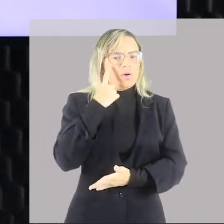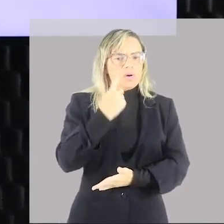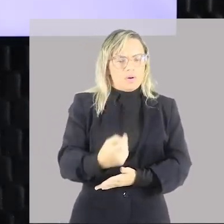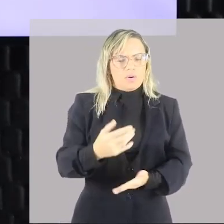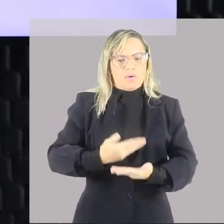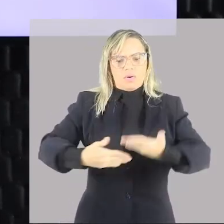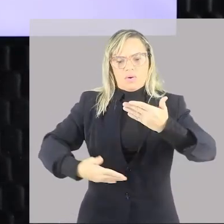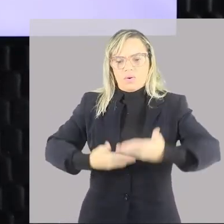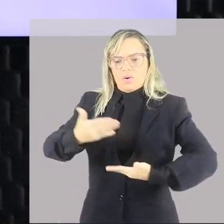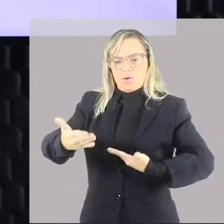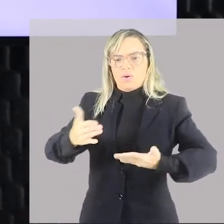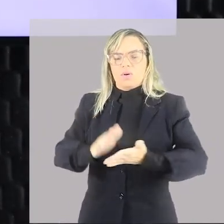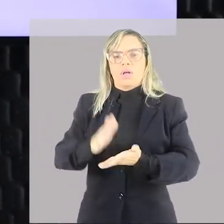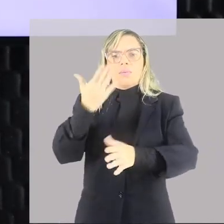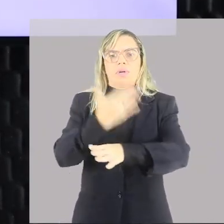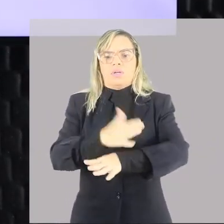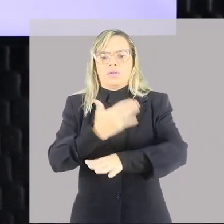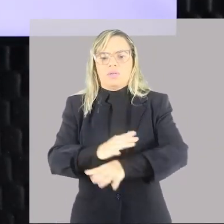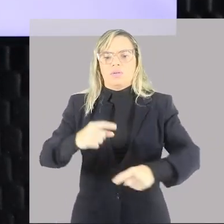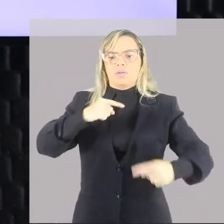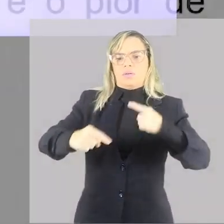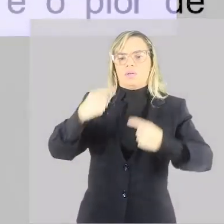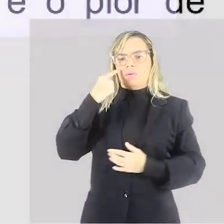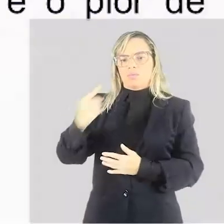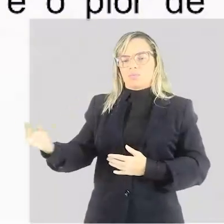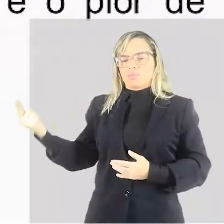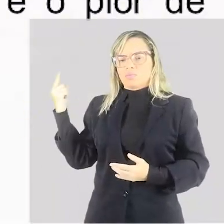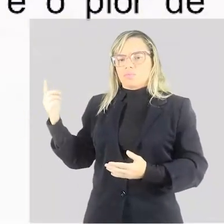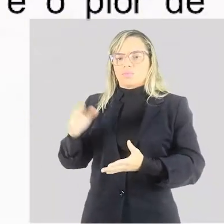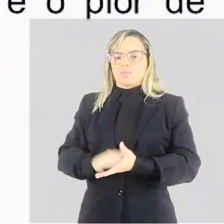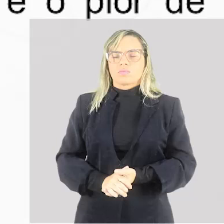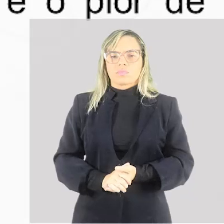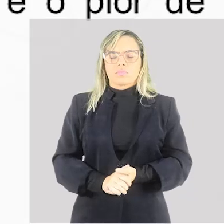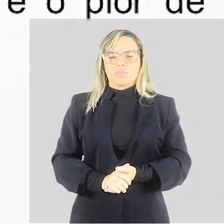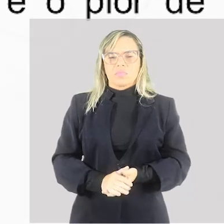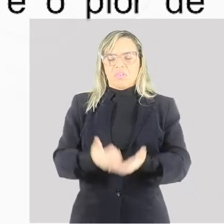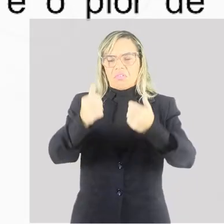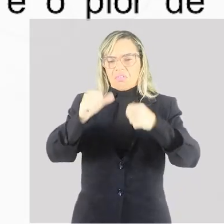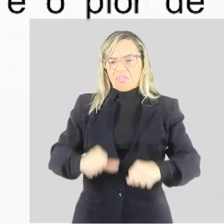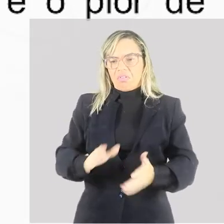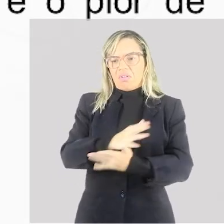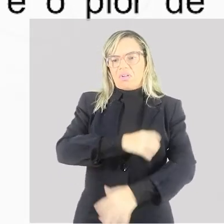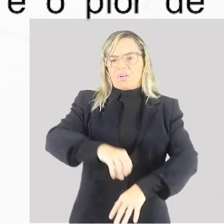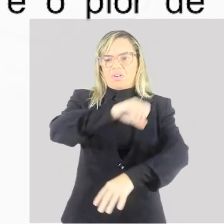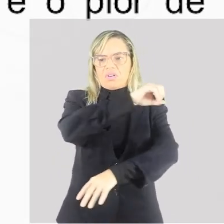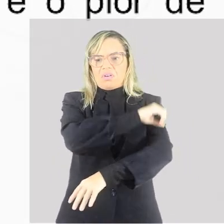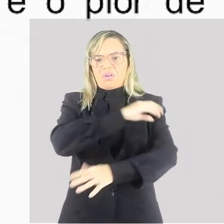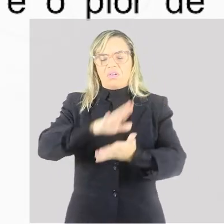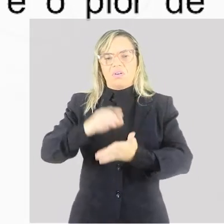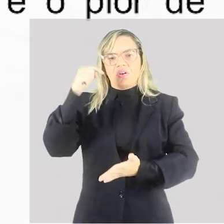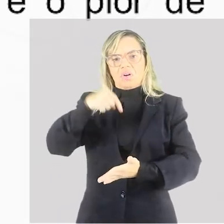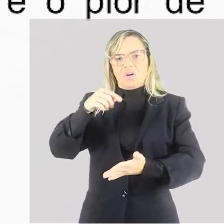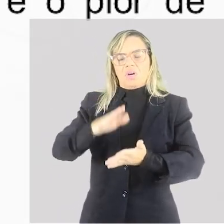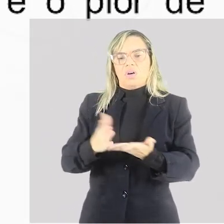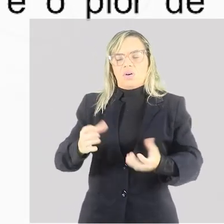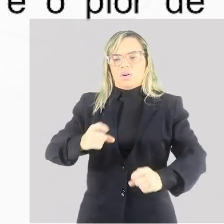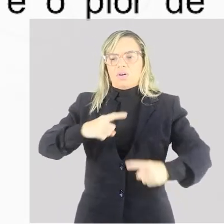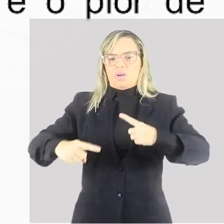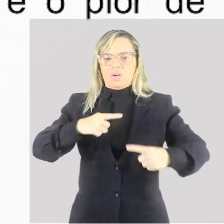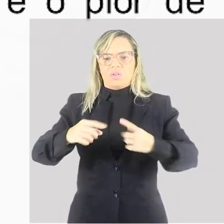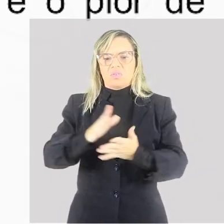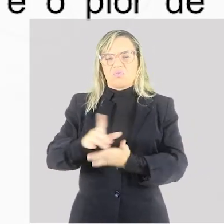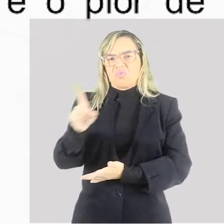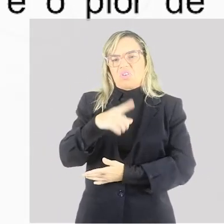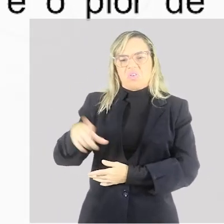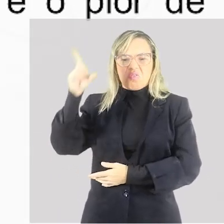do exercício político. Então ele vai dizer que o pior analfabeto é o analfabeto político, porque ele não ouve, não fala,